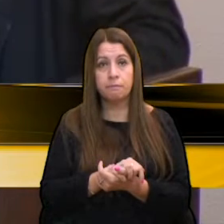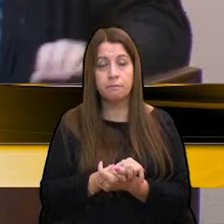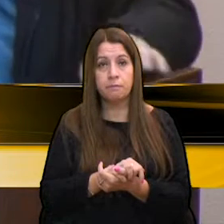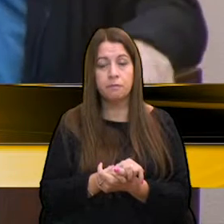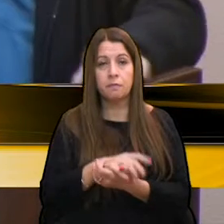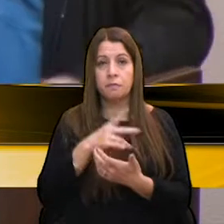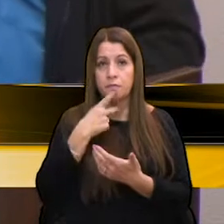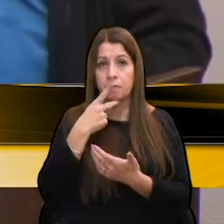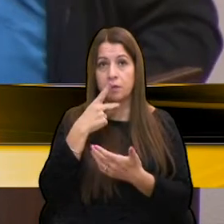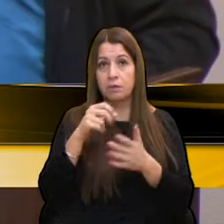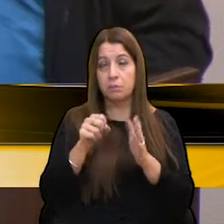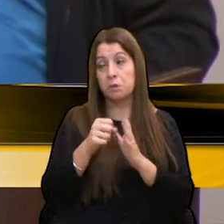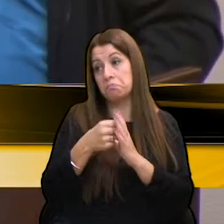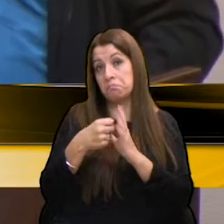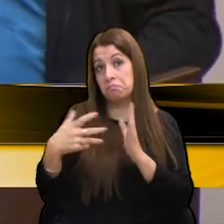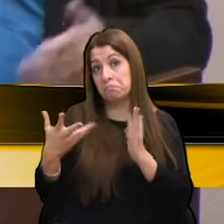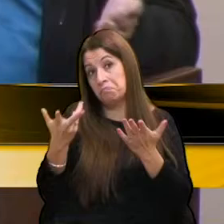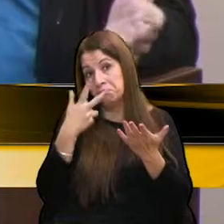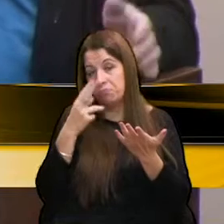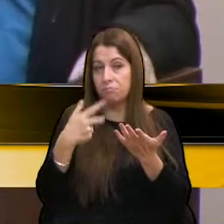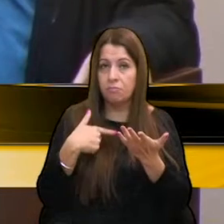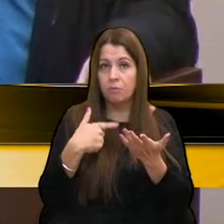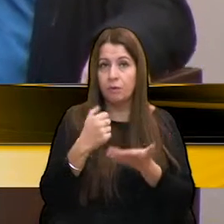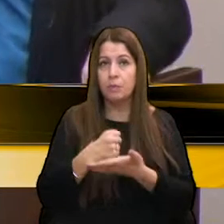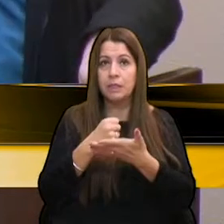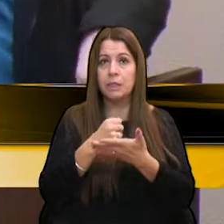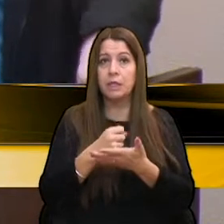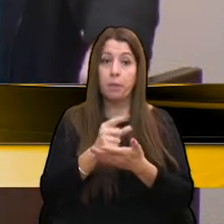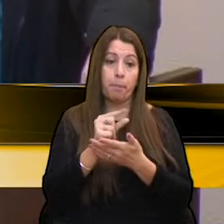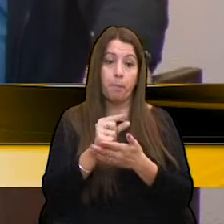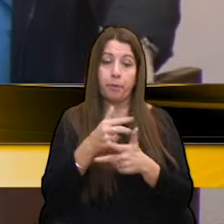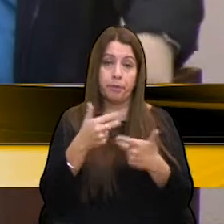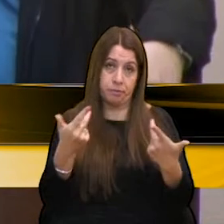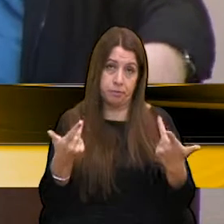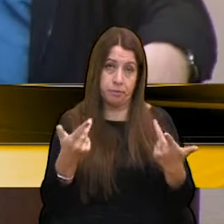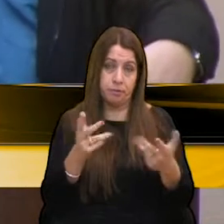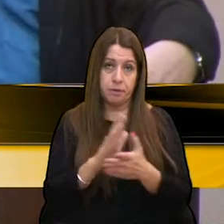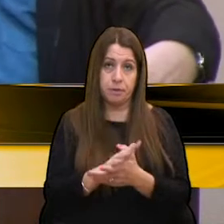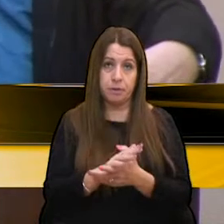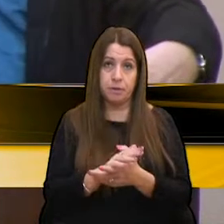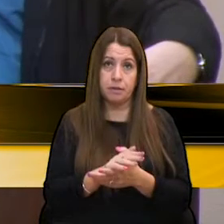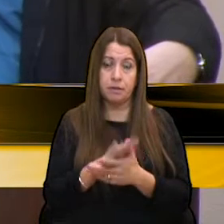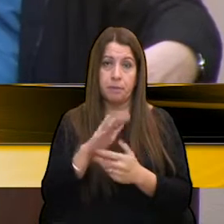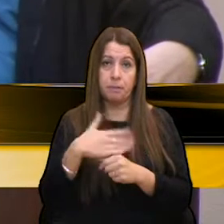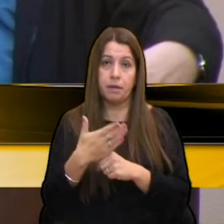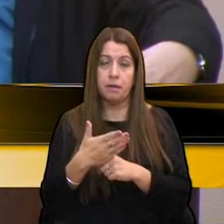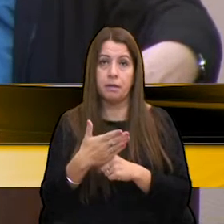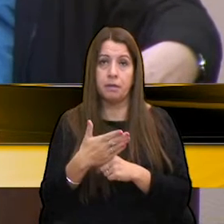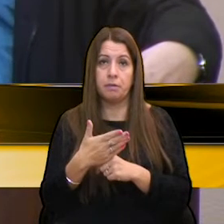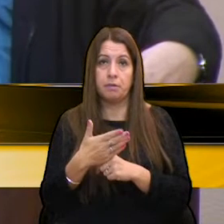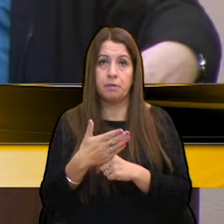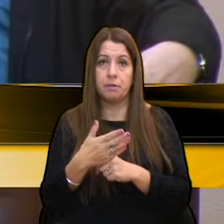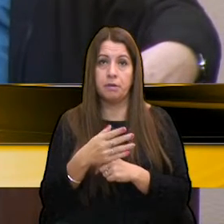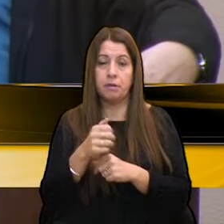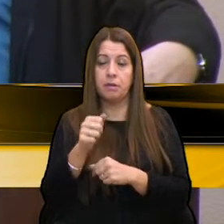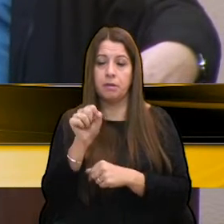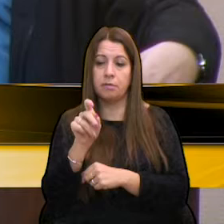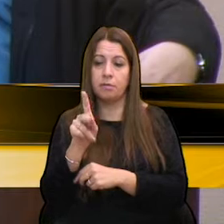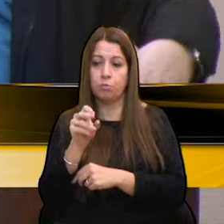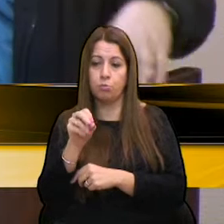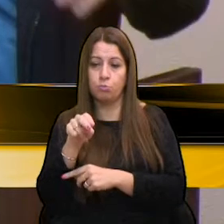eu diria, caracterizaria que na condição de assessor é muito pouca coisa, né? Está lá mais para na condição de aspone, né?